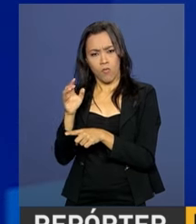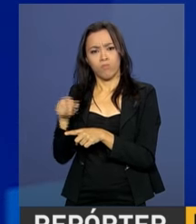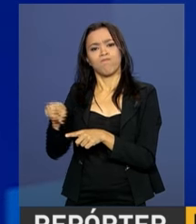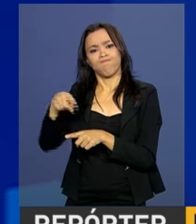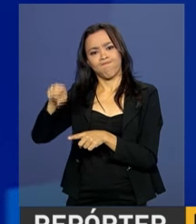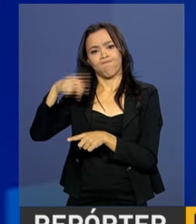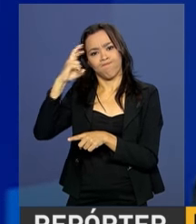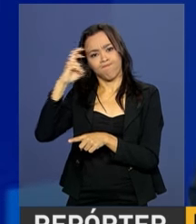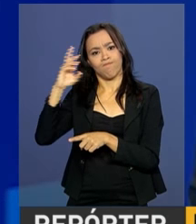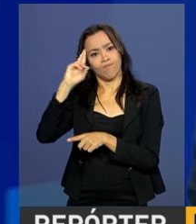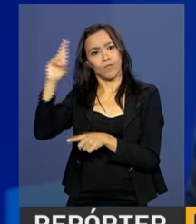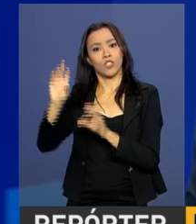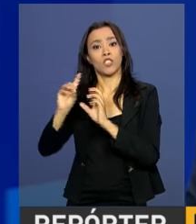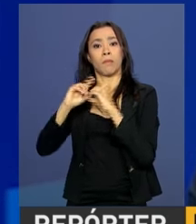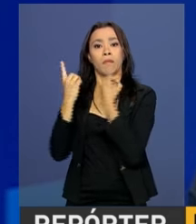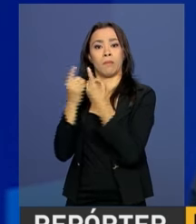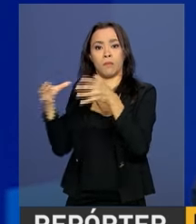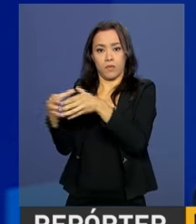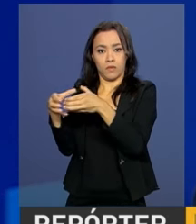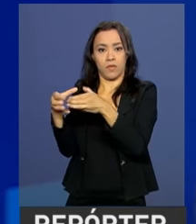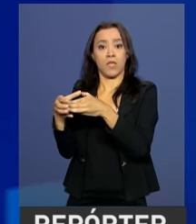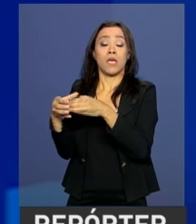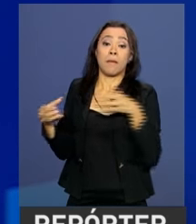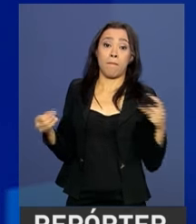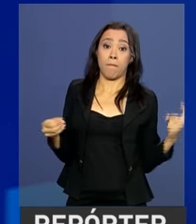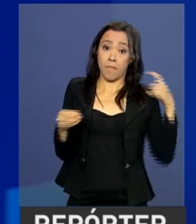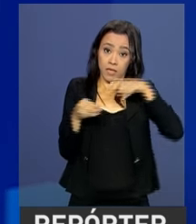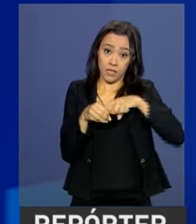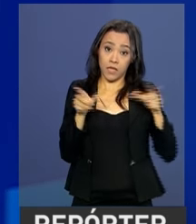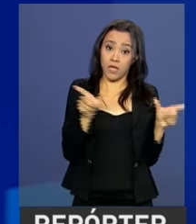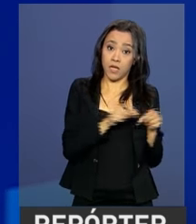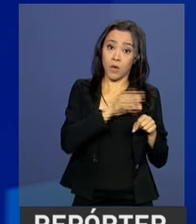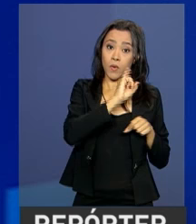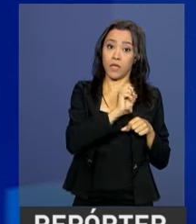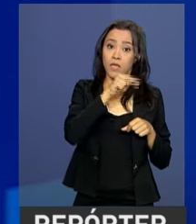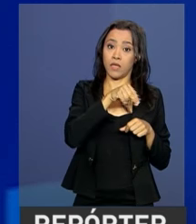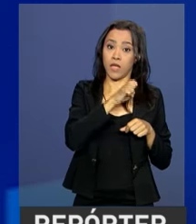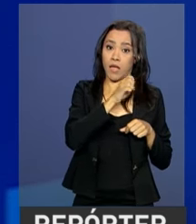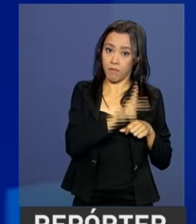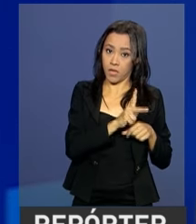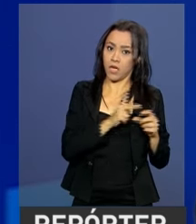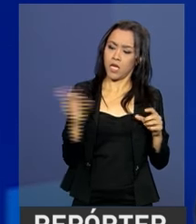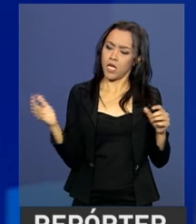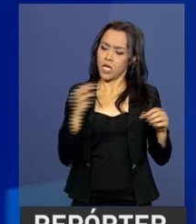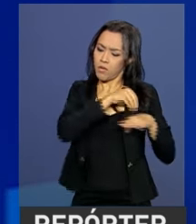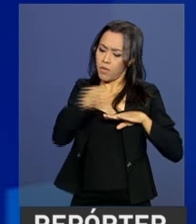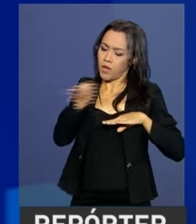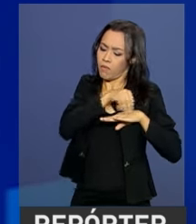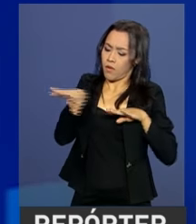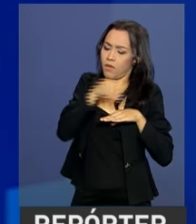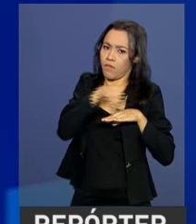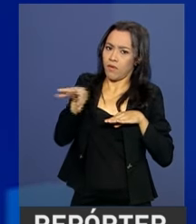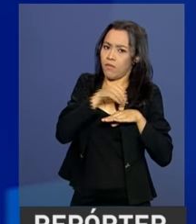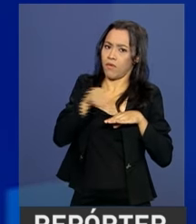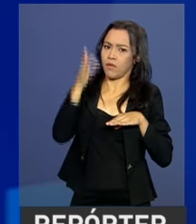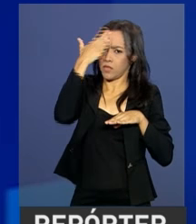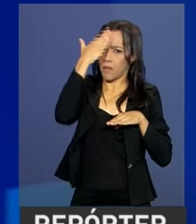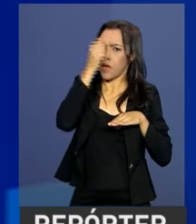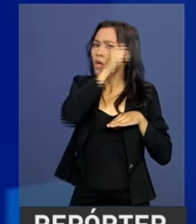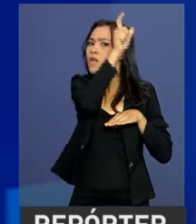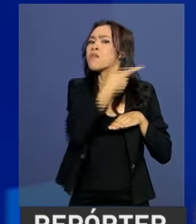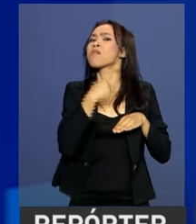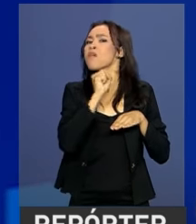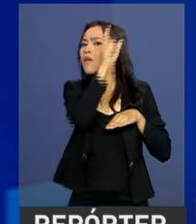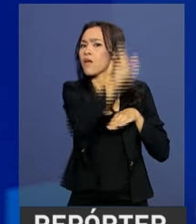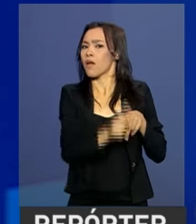diretoria de inteligência, que em parceria com o INEP cruzou os bancos de dados de certames anteriores, antecedentes,